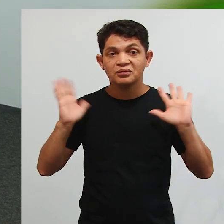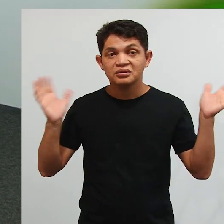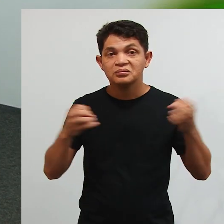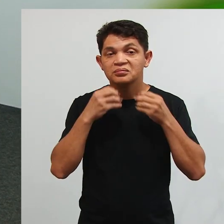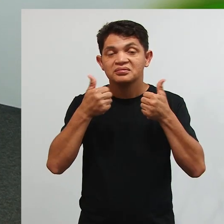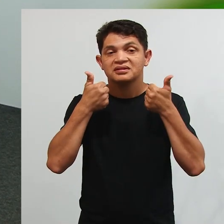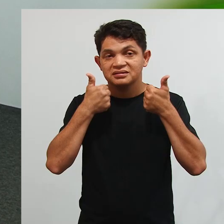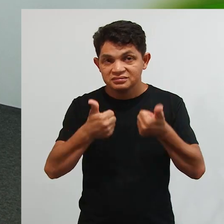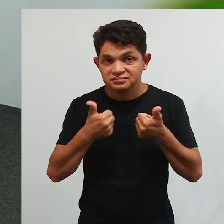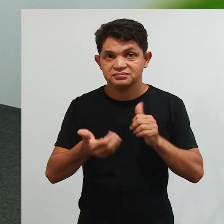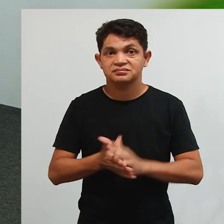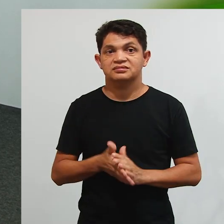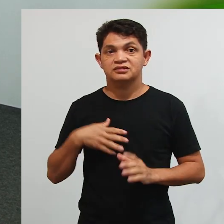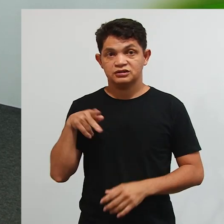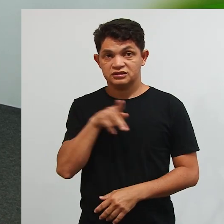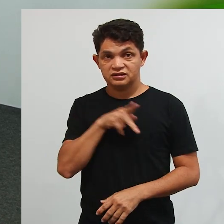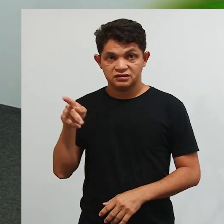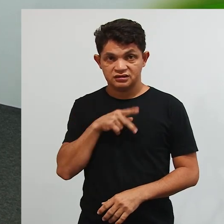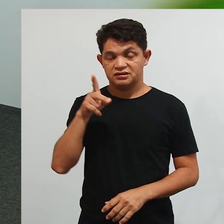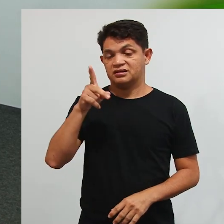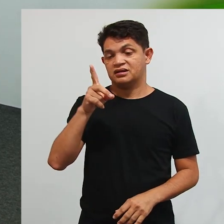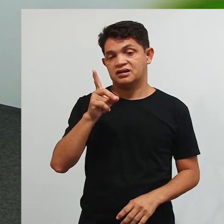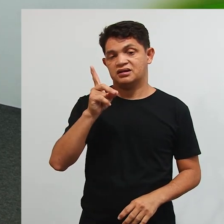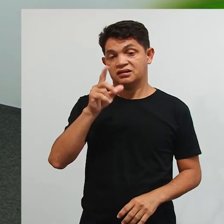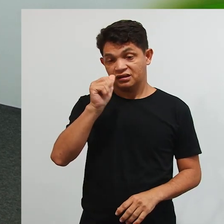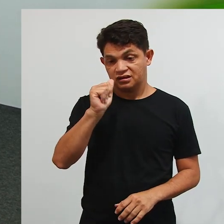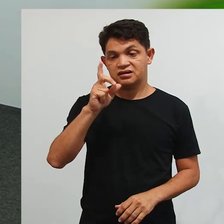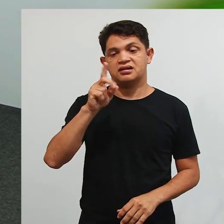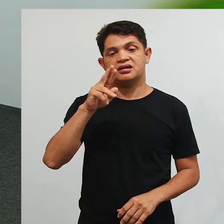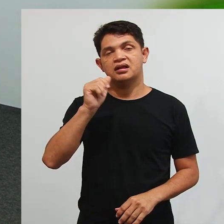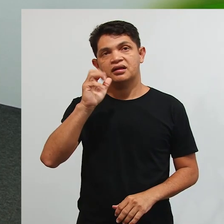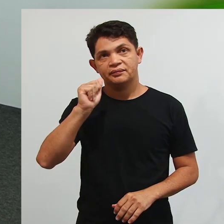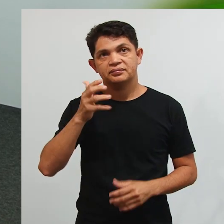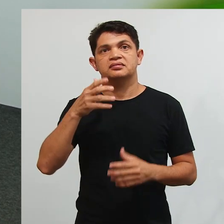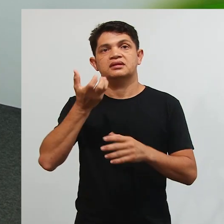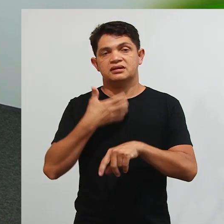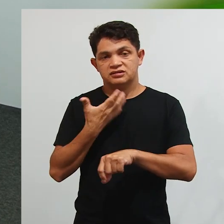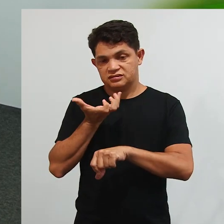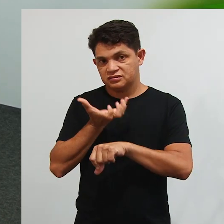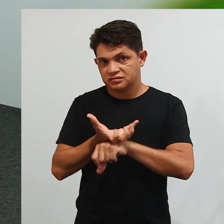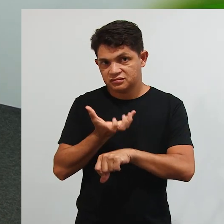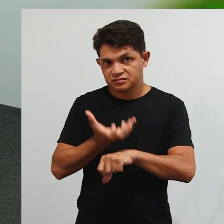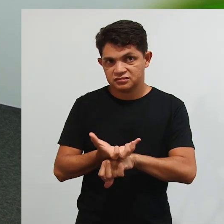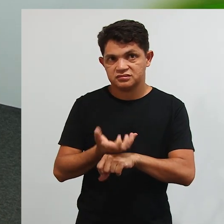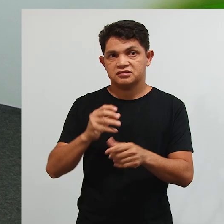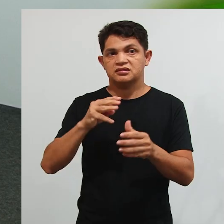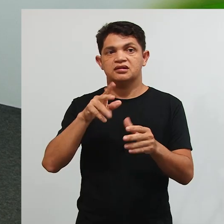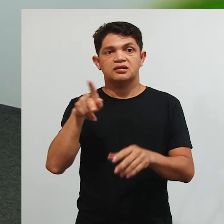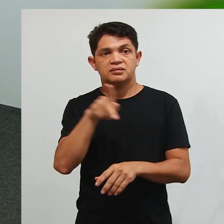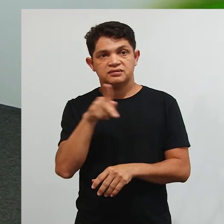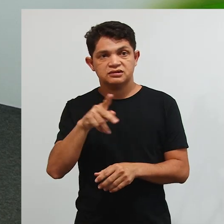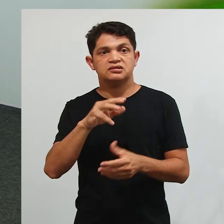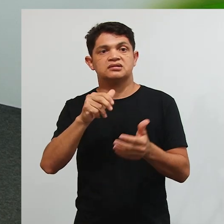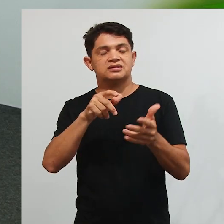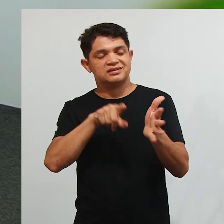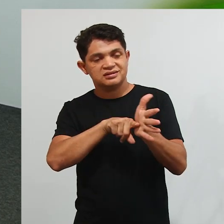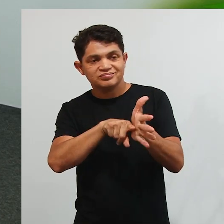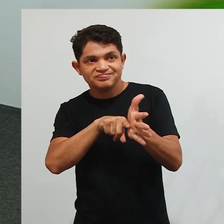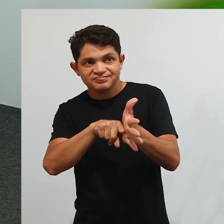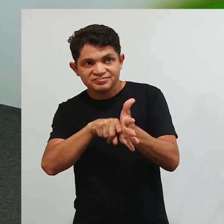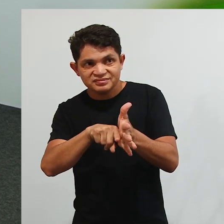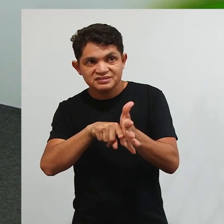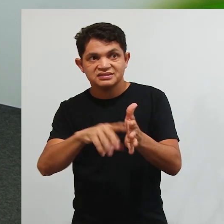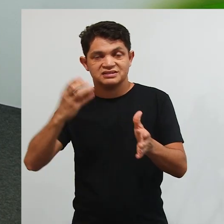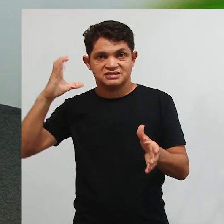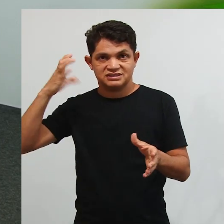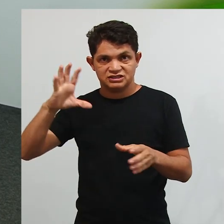Olá tudo bem Eu sou a professora Adriana Zan coordenou da disciplina de metodologia da pesquisa científica eu